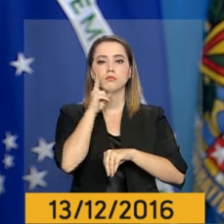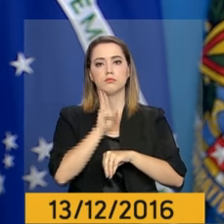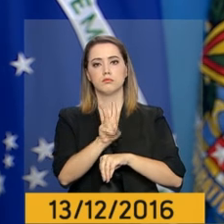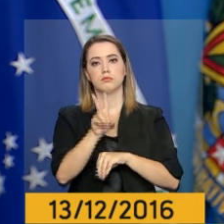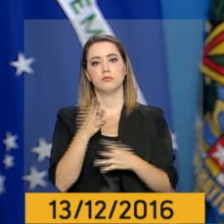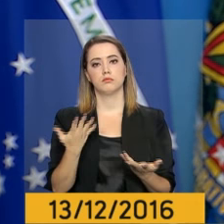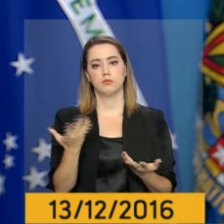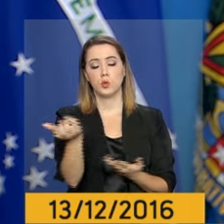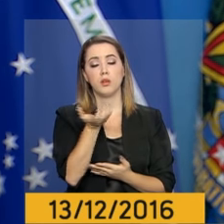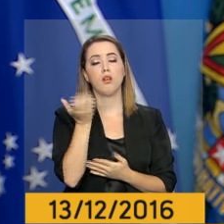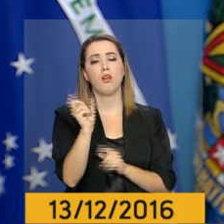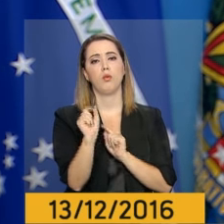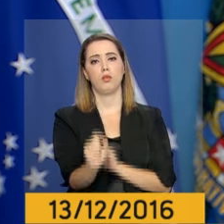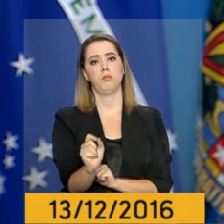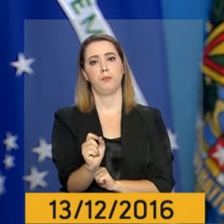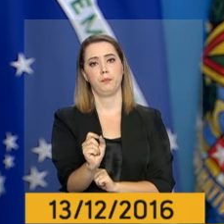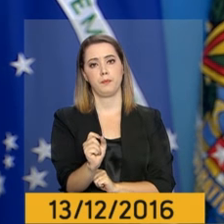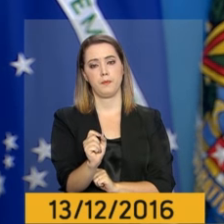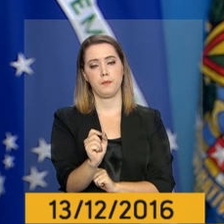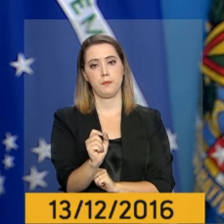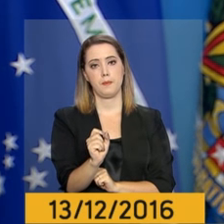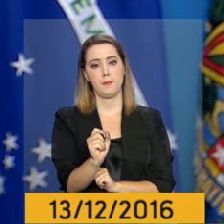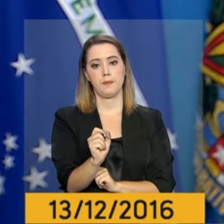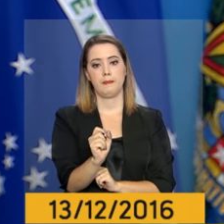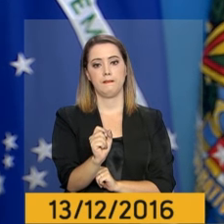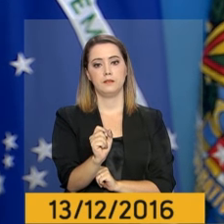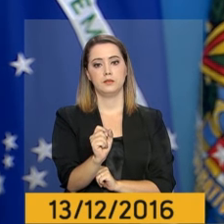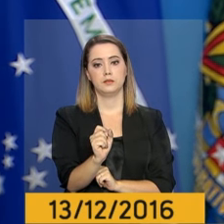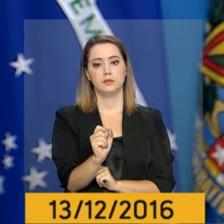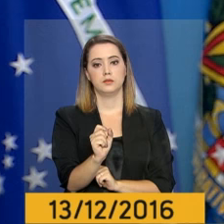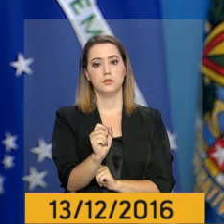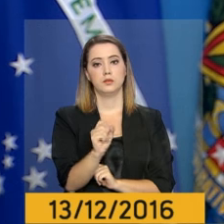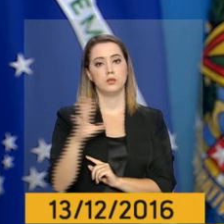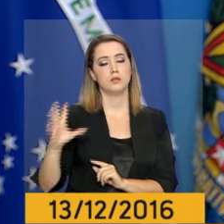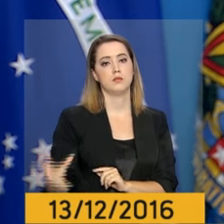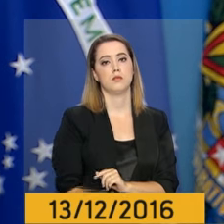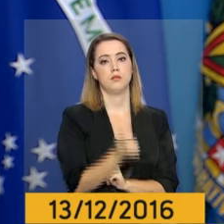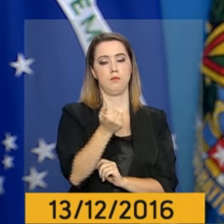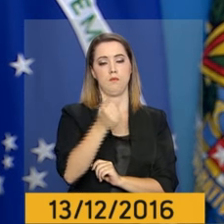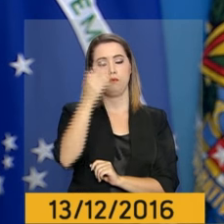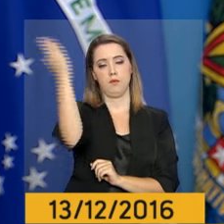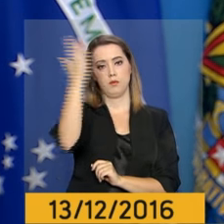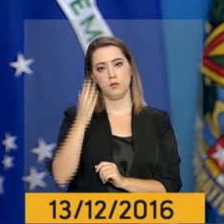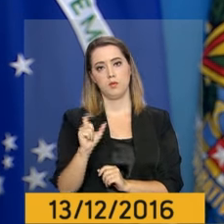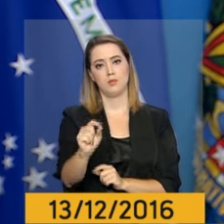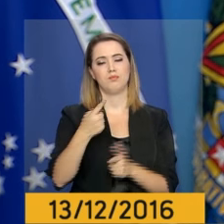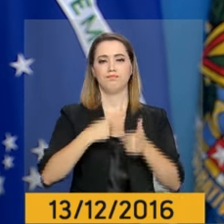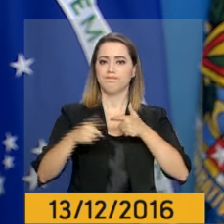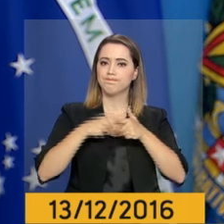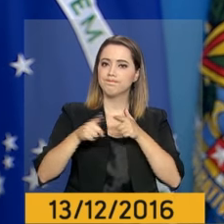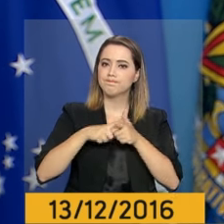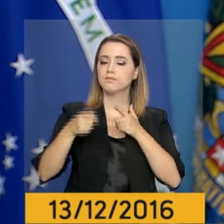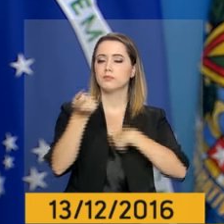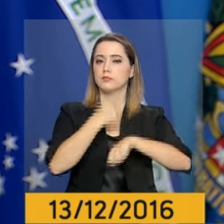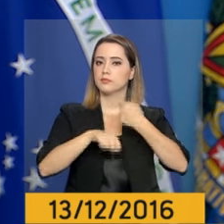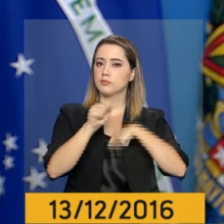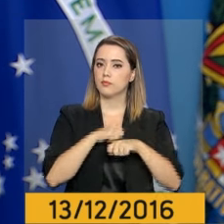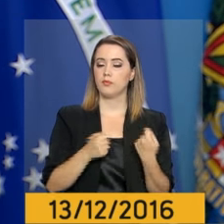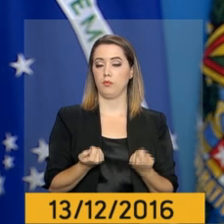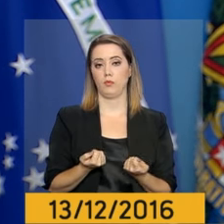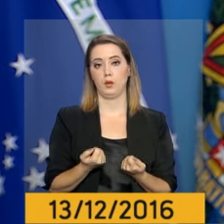visa naturalmente atirar o país da recessão. Até eu quero